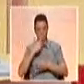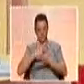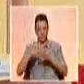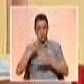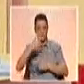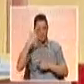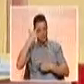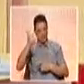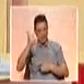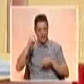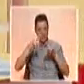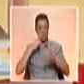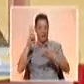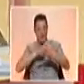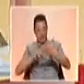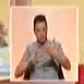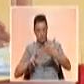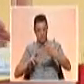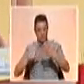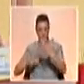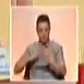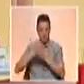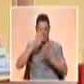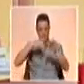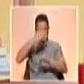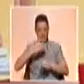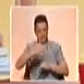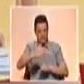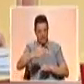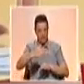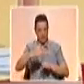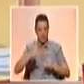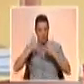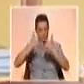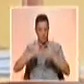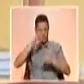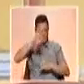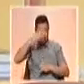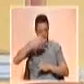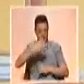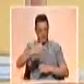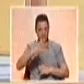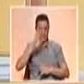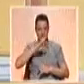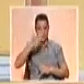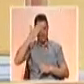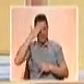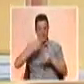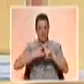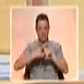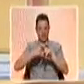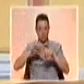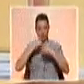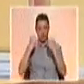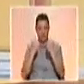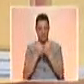São duas sugestões de leitura que lhe deixo para o fim de semana, ou para os próximos fins de semana, se achar interessante. O